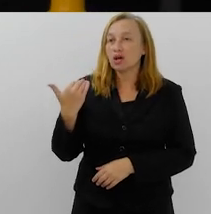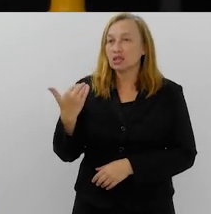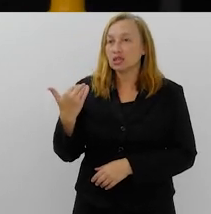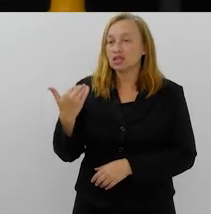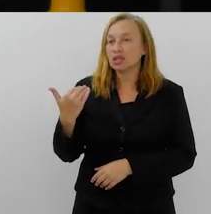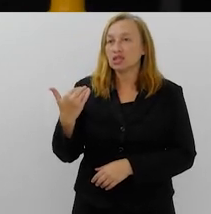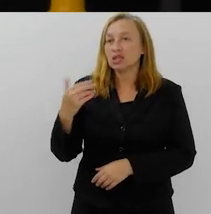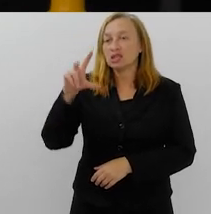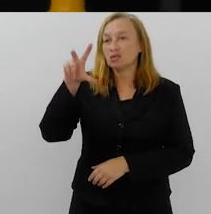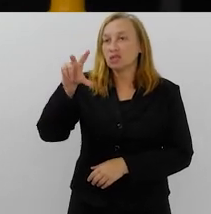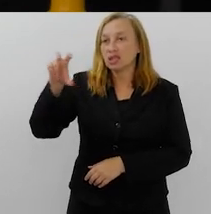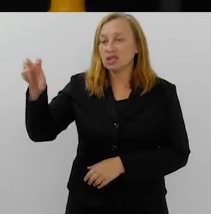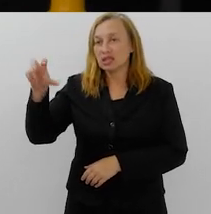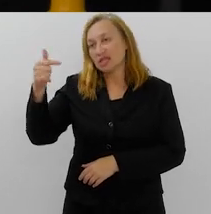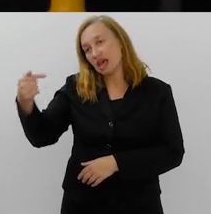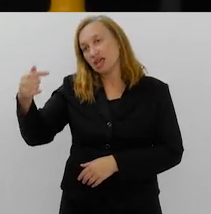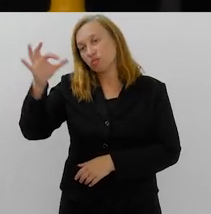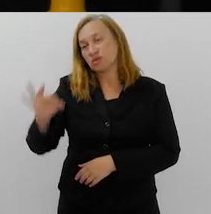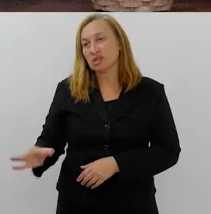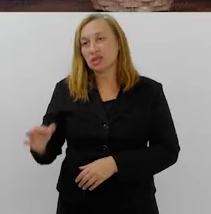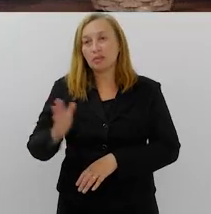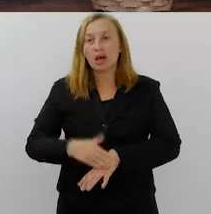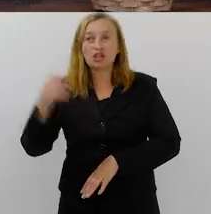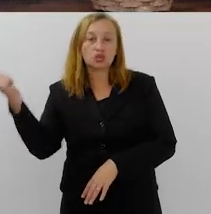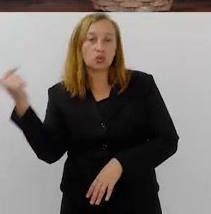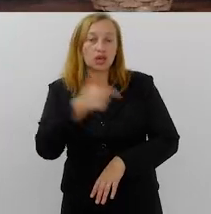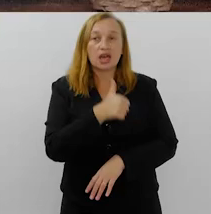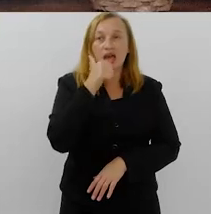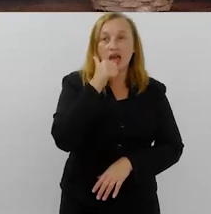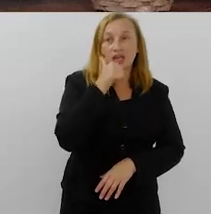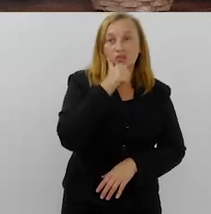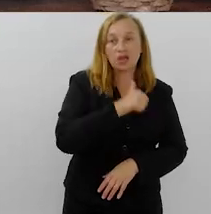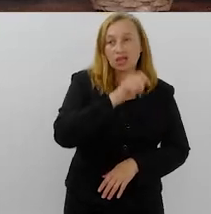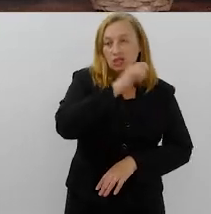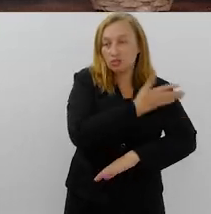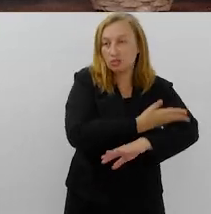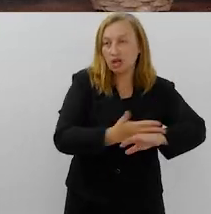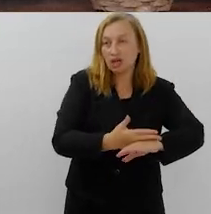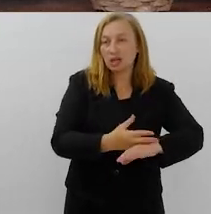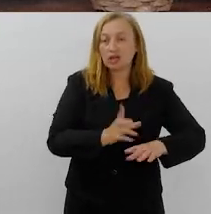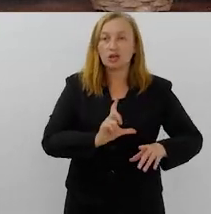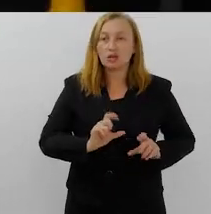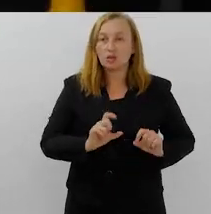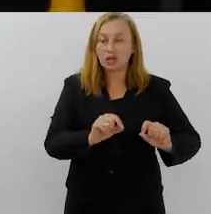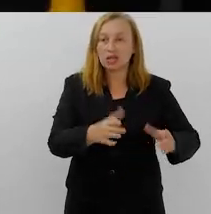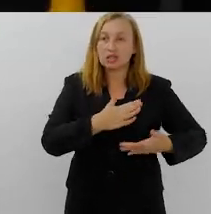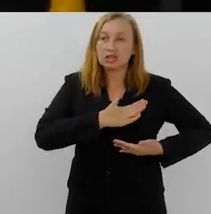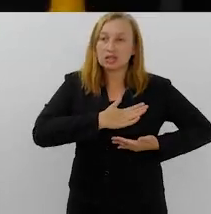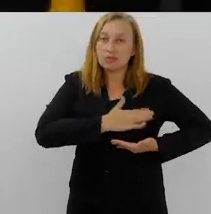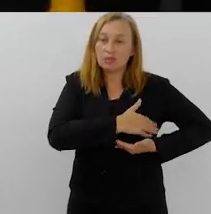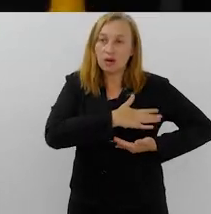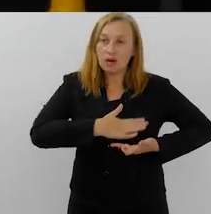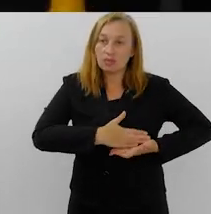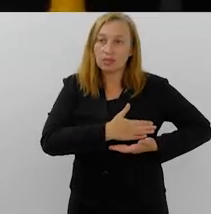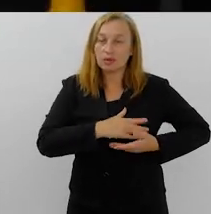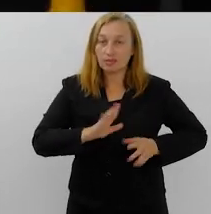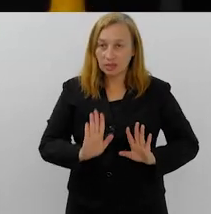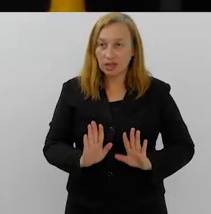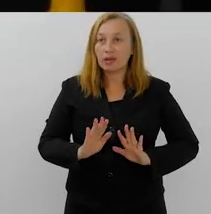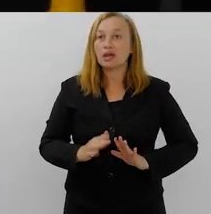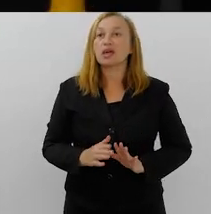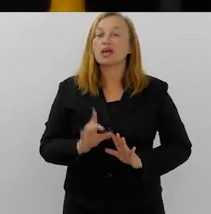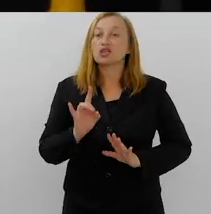mortalidade 57% maior do que as brancas para o câncer de mama né com mas não tem uma